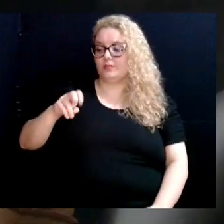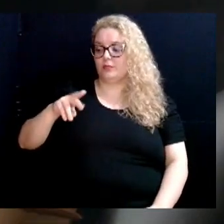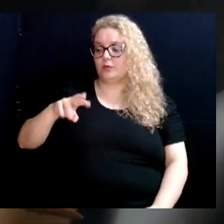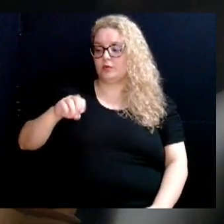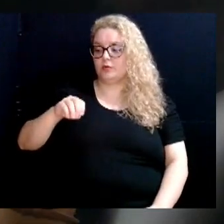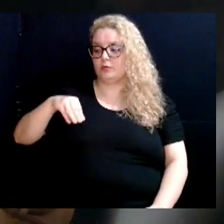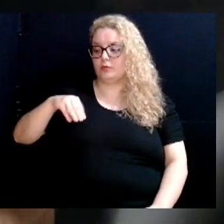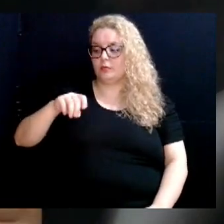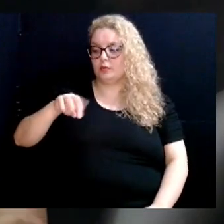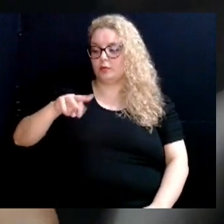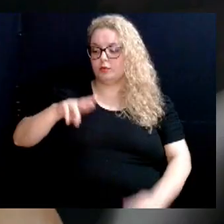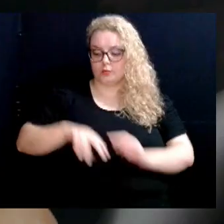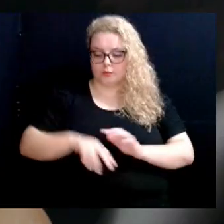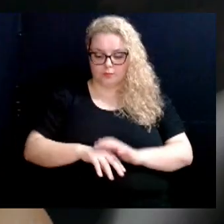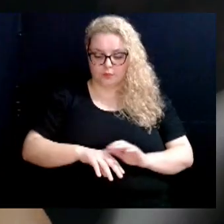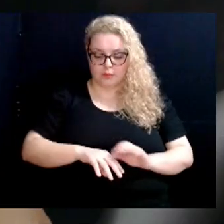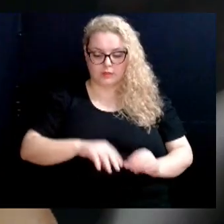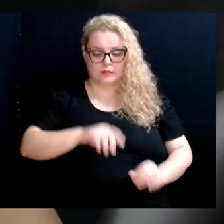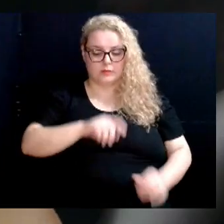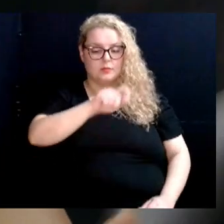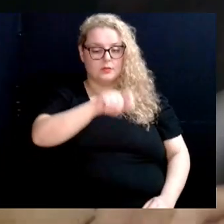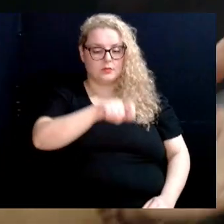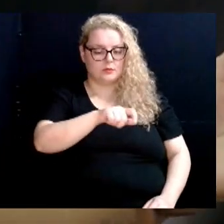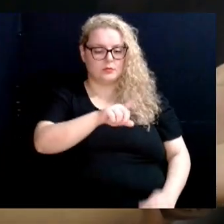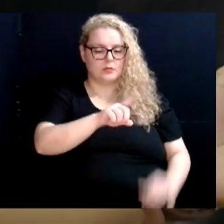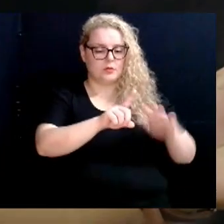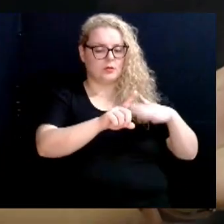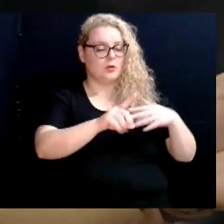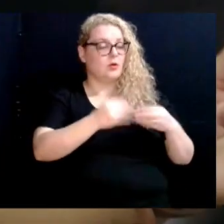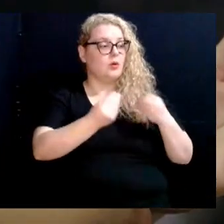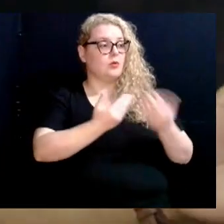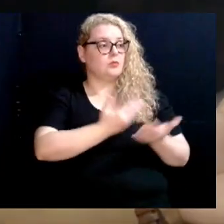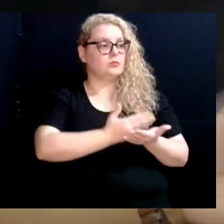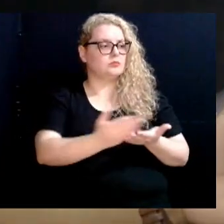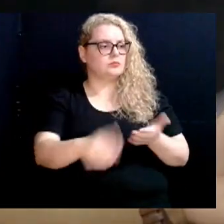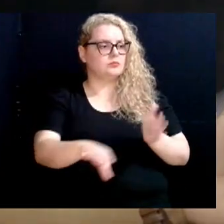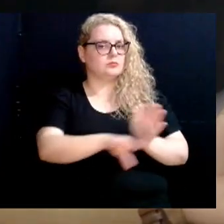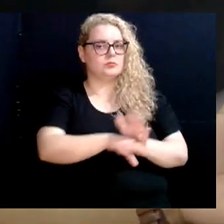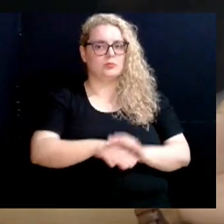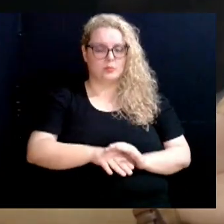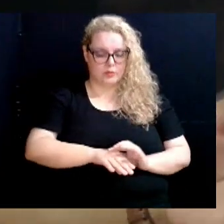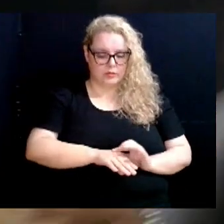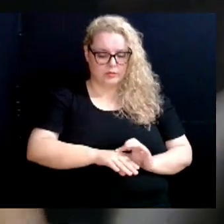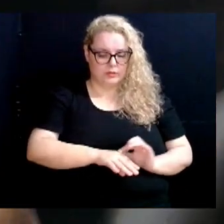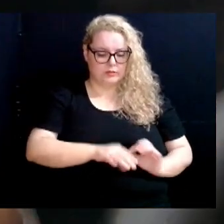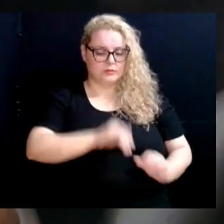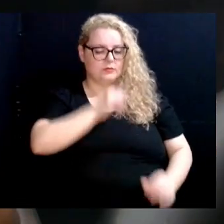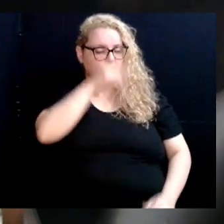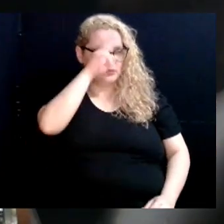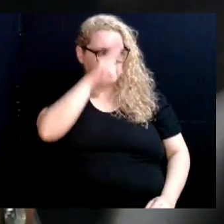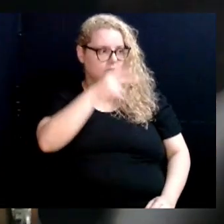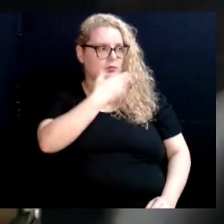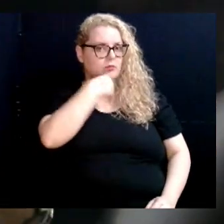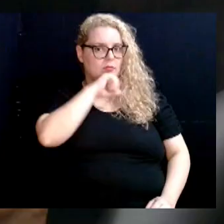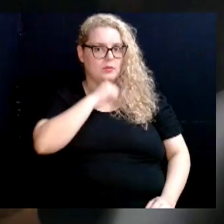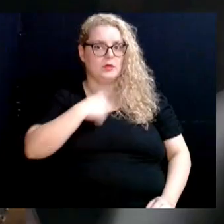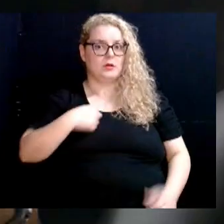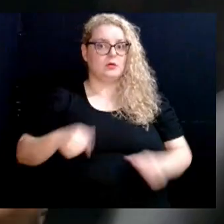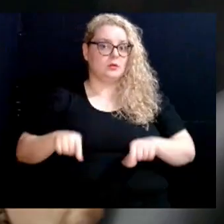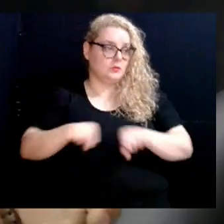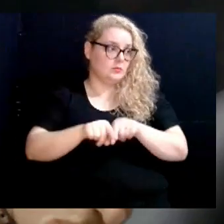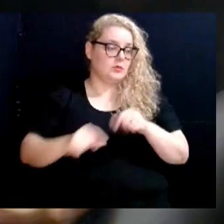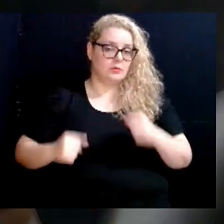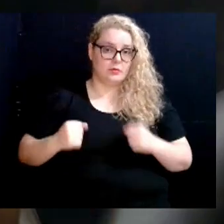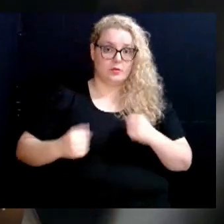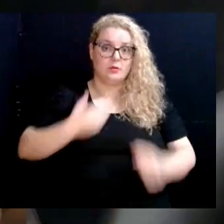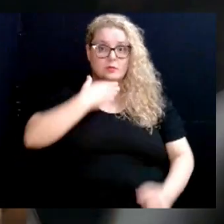você admira, de onde ela vem? Como ela começou a treinar? Você citou a questão do seu pai que chamou você para correr com você. Eu também corria com meu pai. Eu tenho um histórico